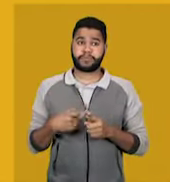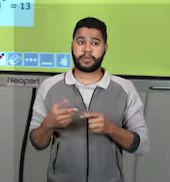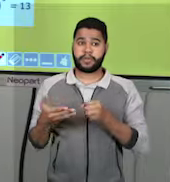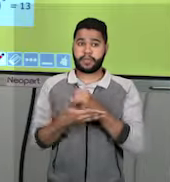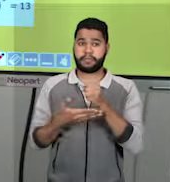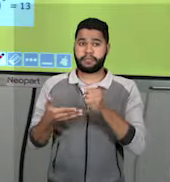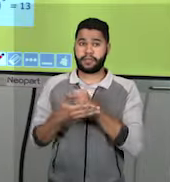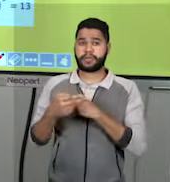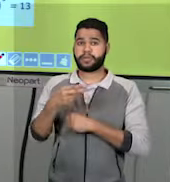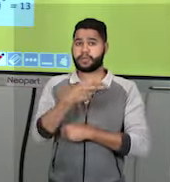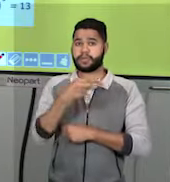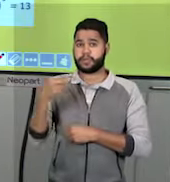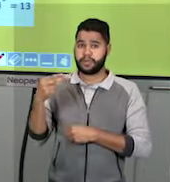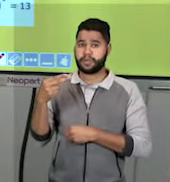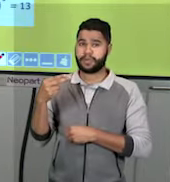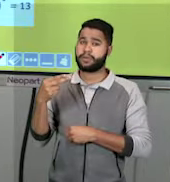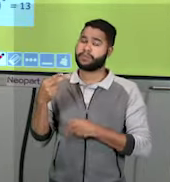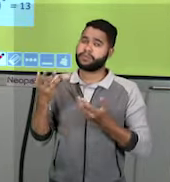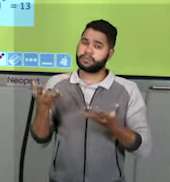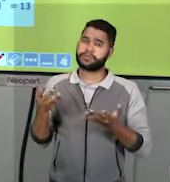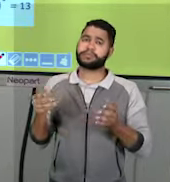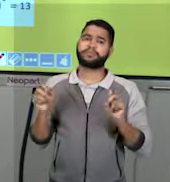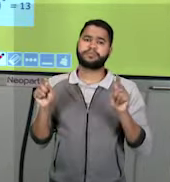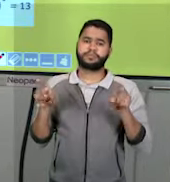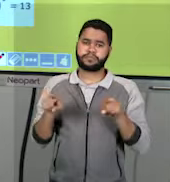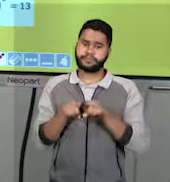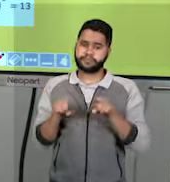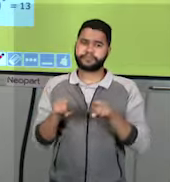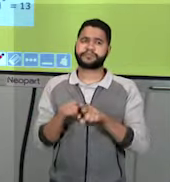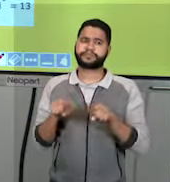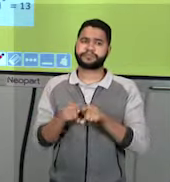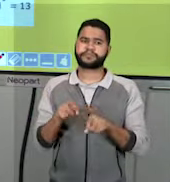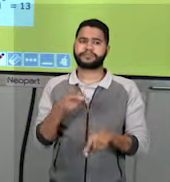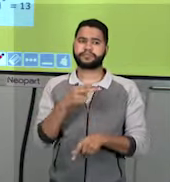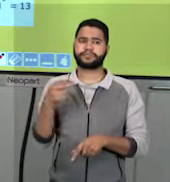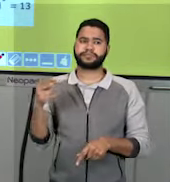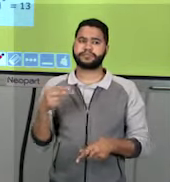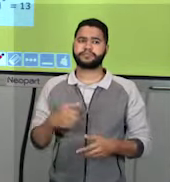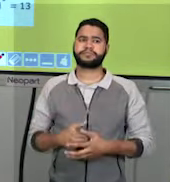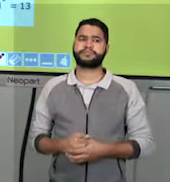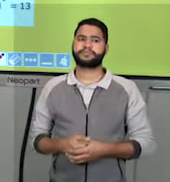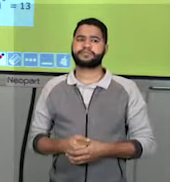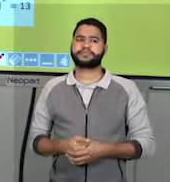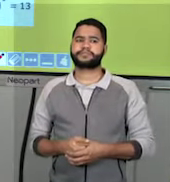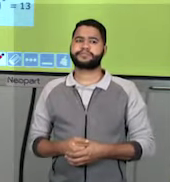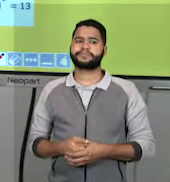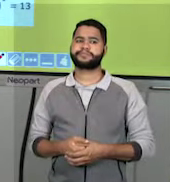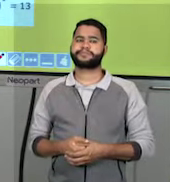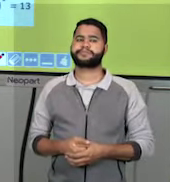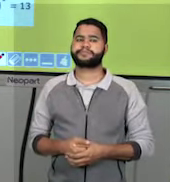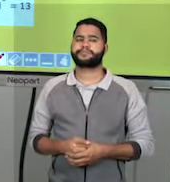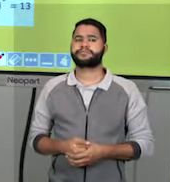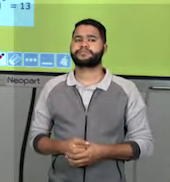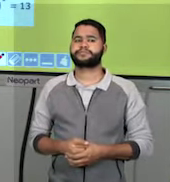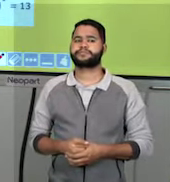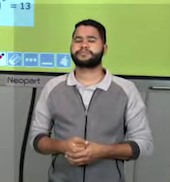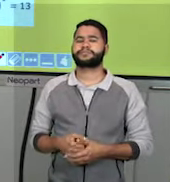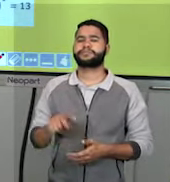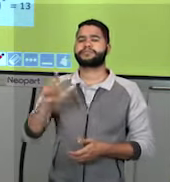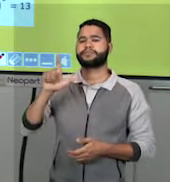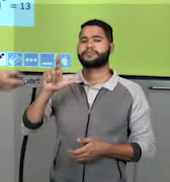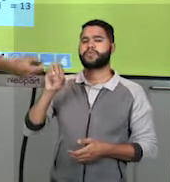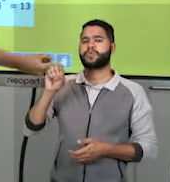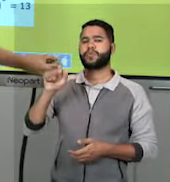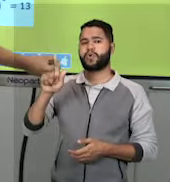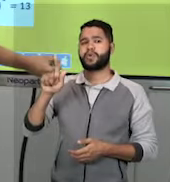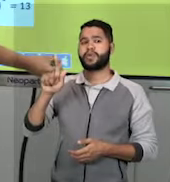são iguais, e são igualdade, o expoente também deve ser igual. Então, o meu logaritmo, que nesse